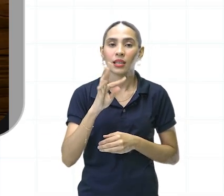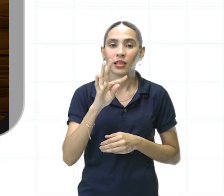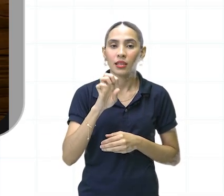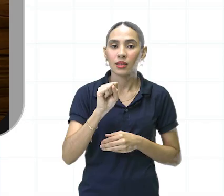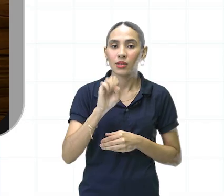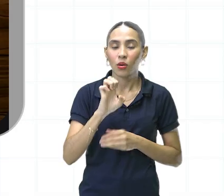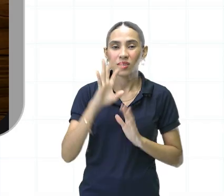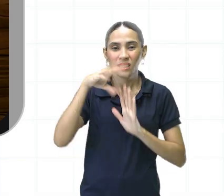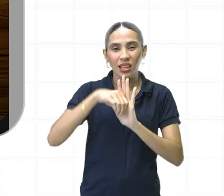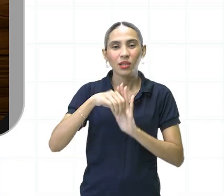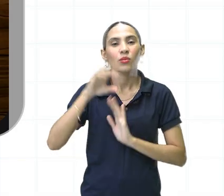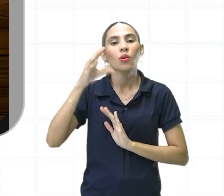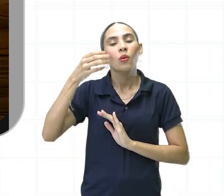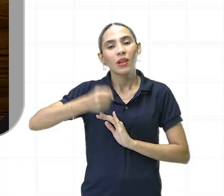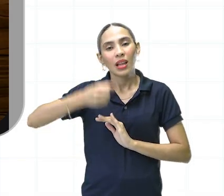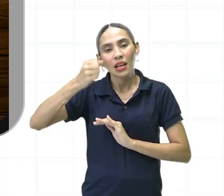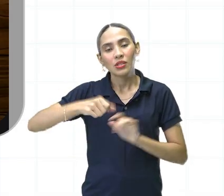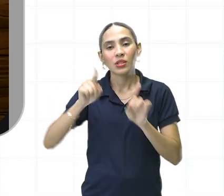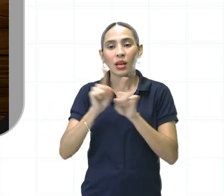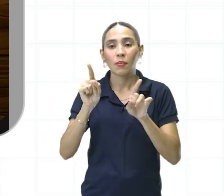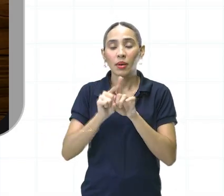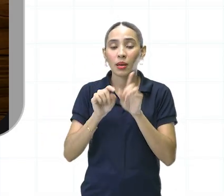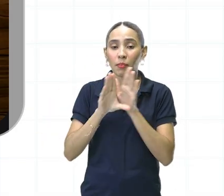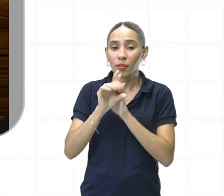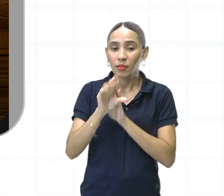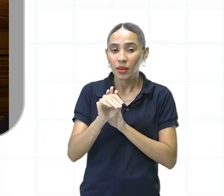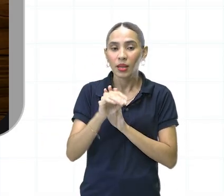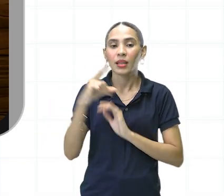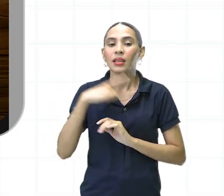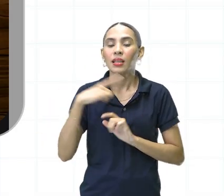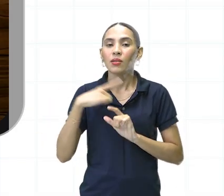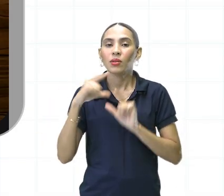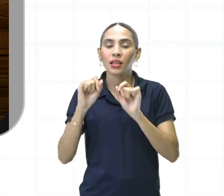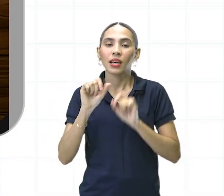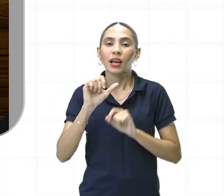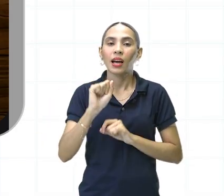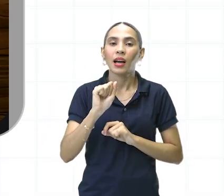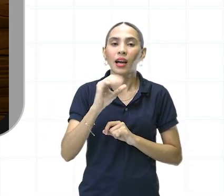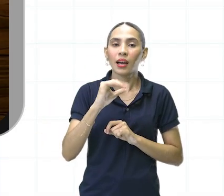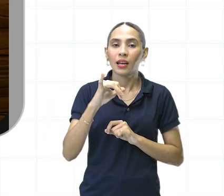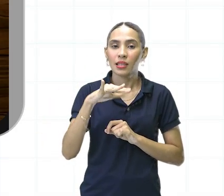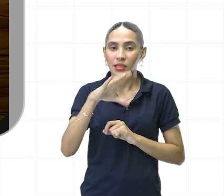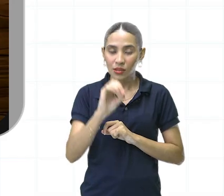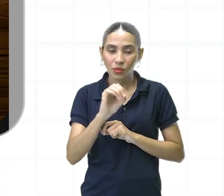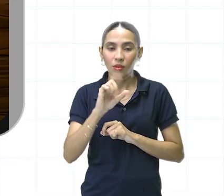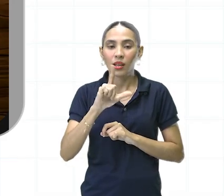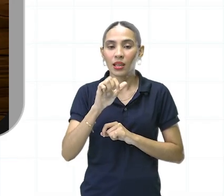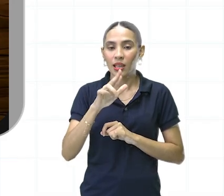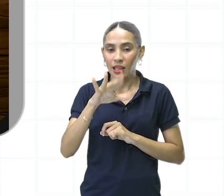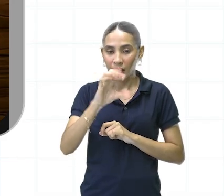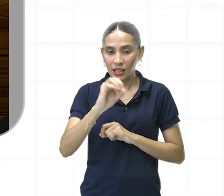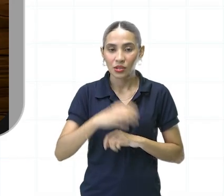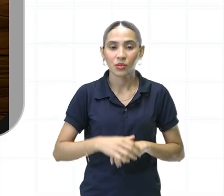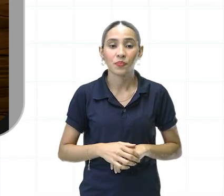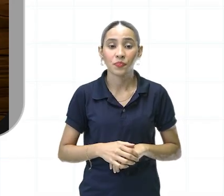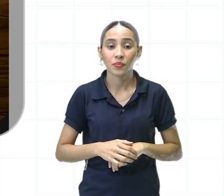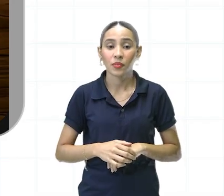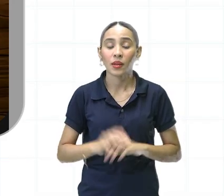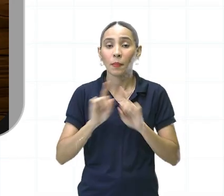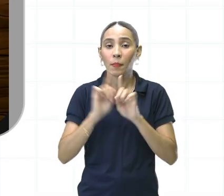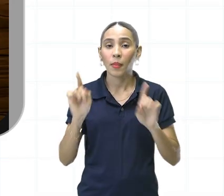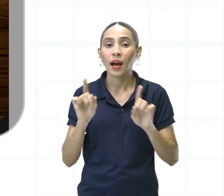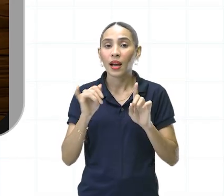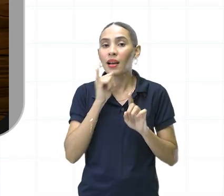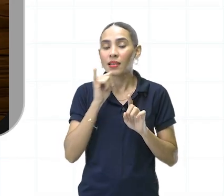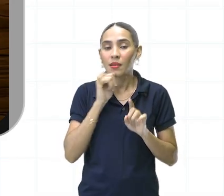leite com as bactérias, né? Formando aí o ácido lático e o sabor característico aí da fermentação. Já o aumento